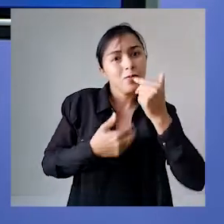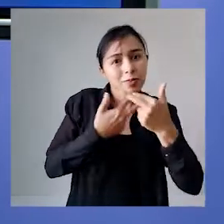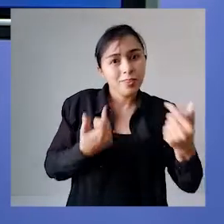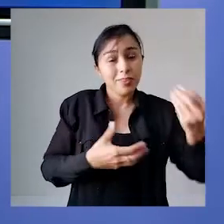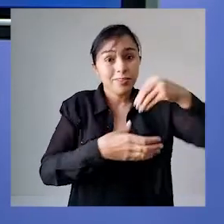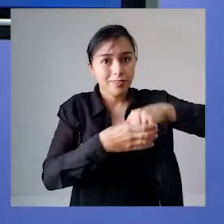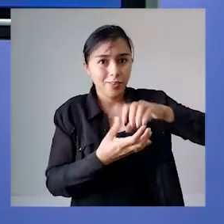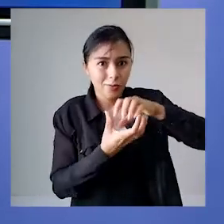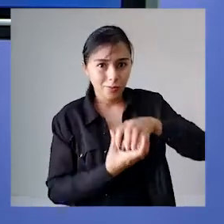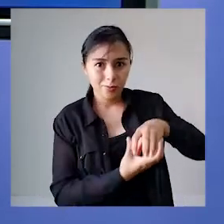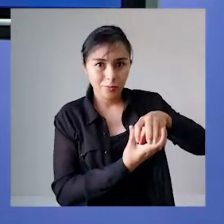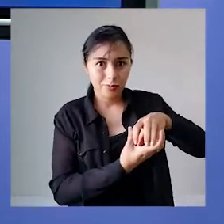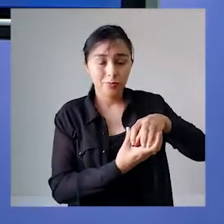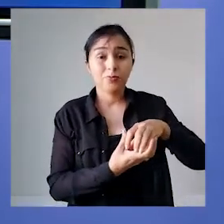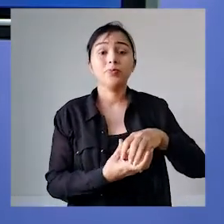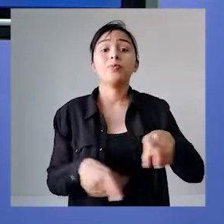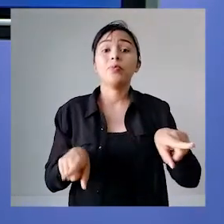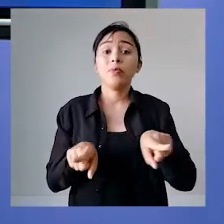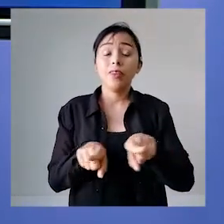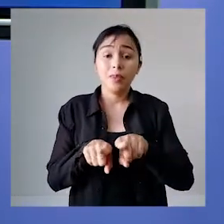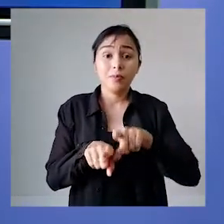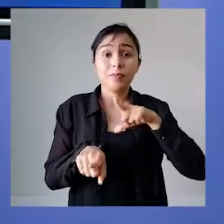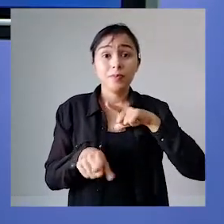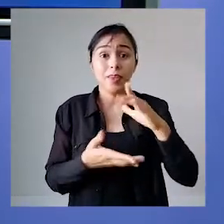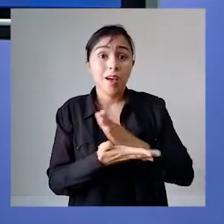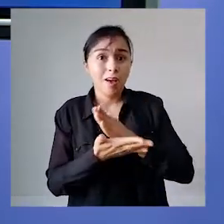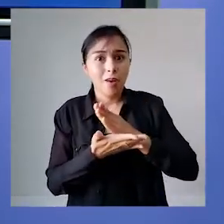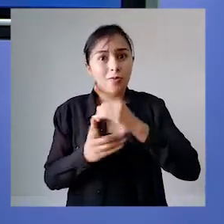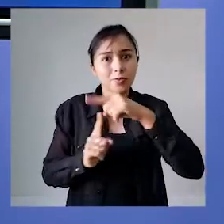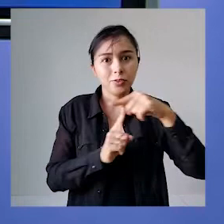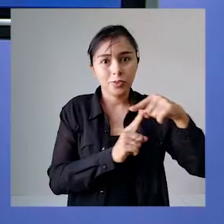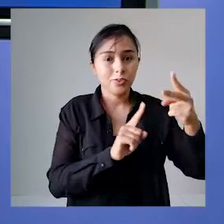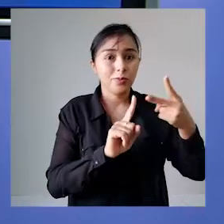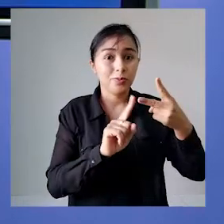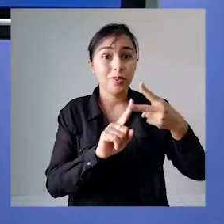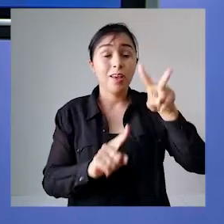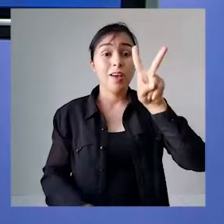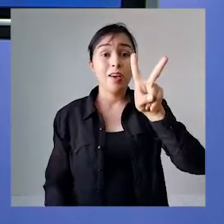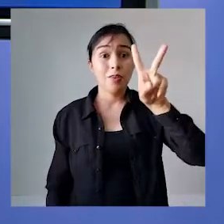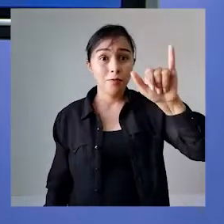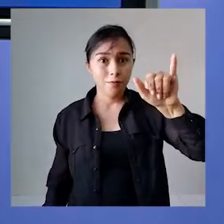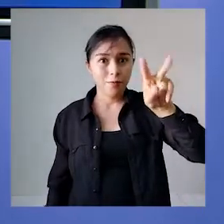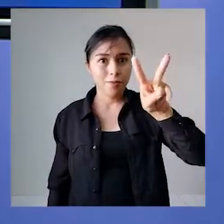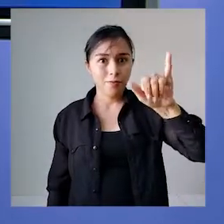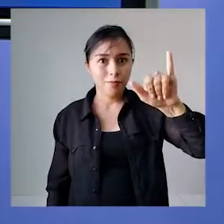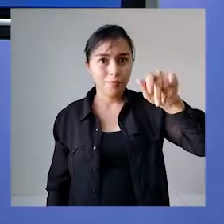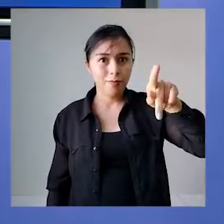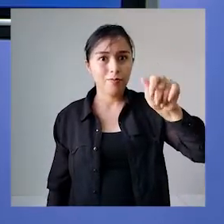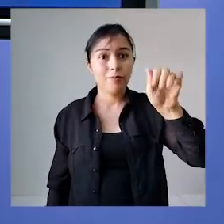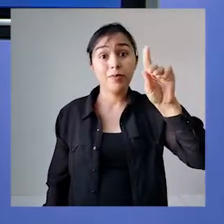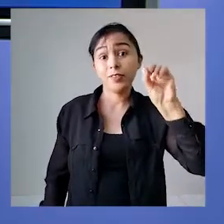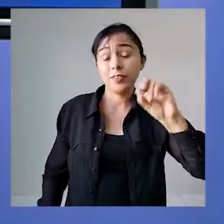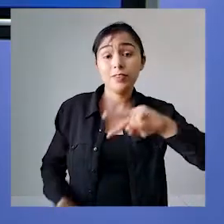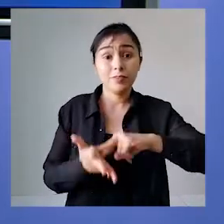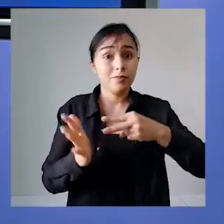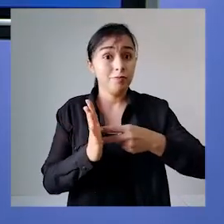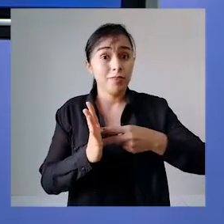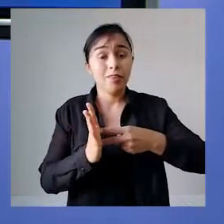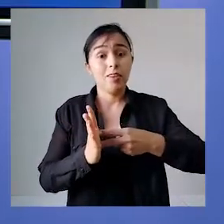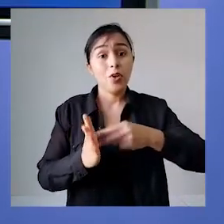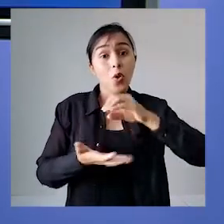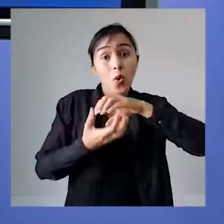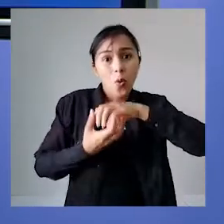Algumas espécies também são vivíparas. Um exemplo é a cascavel, ou seja, já nasce o filhote sem a postura do ovo, já nasce o